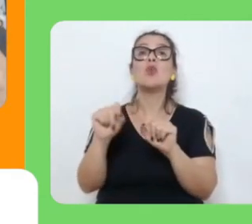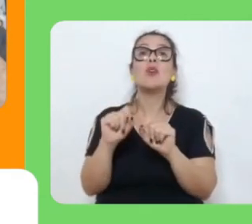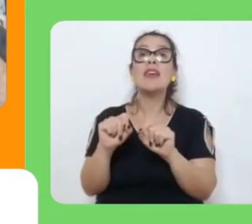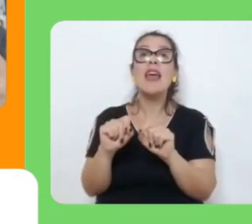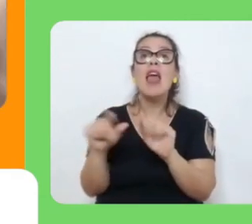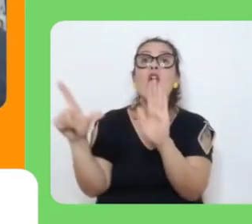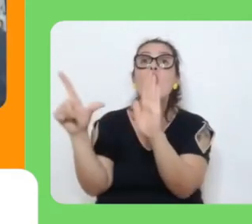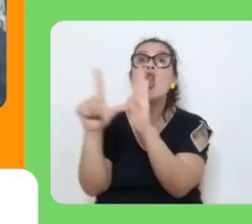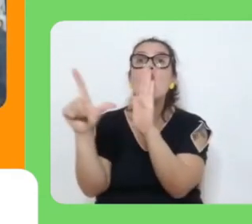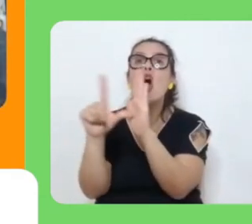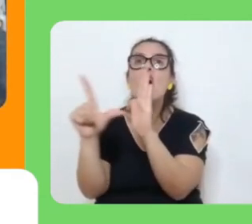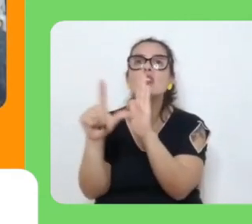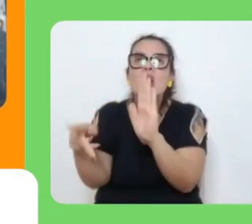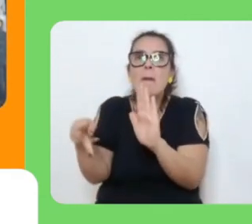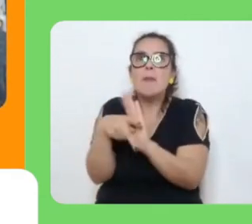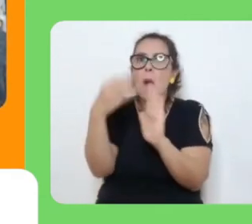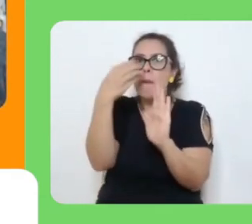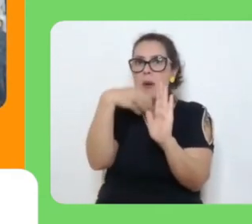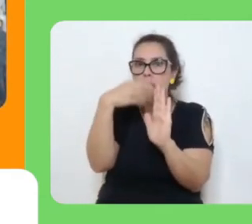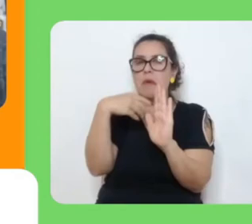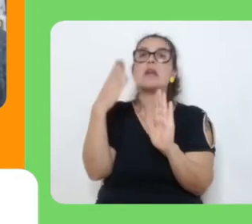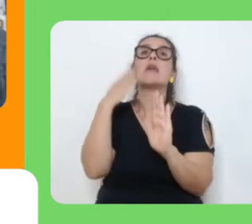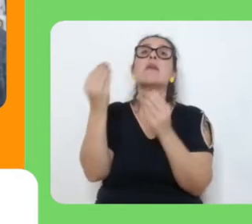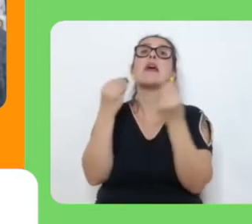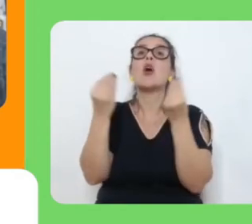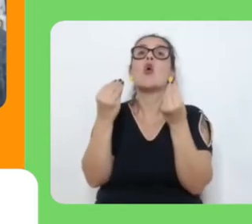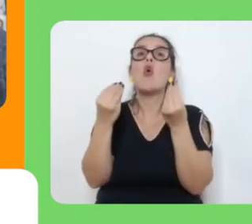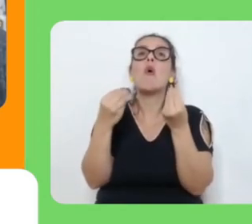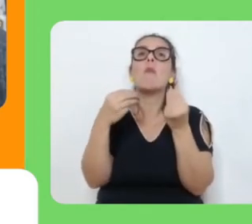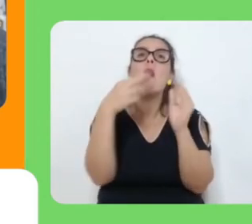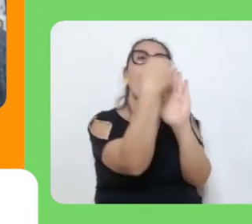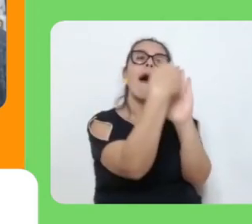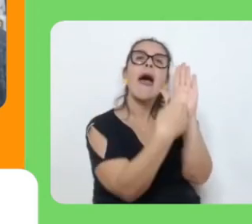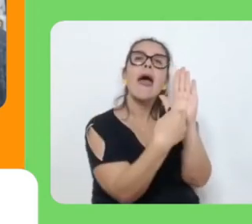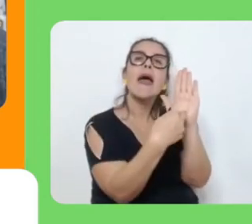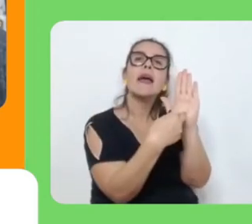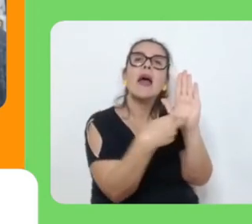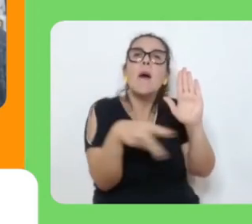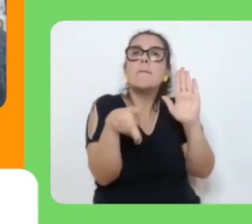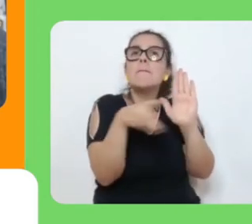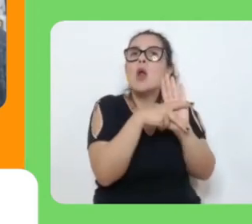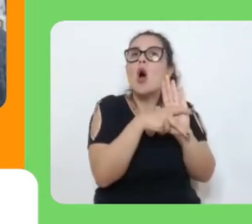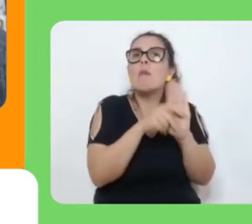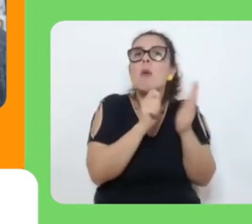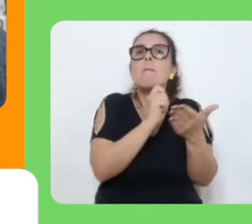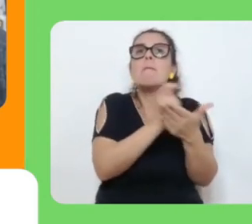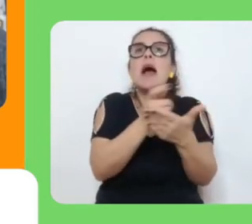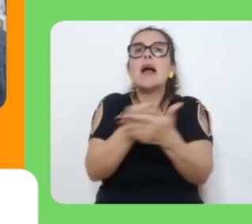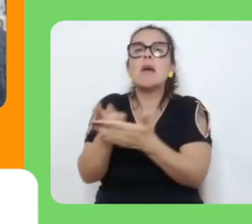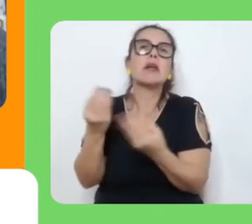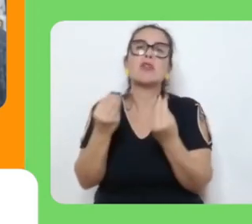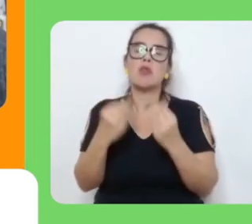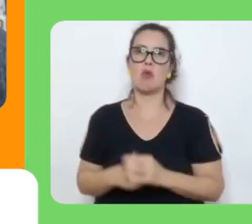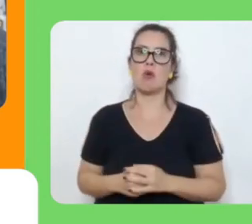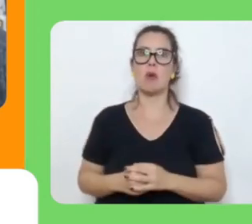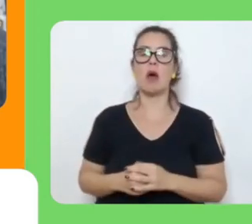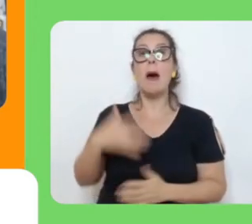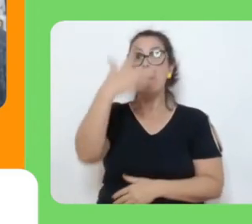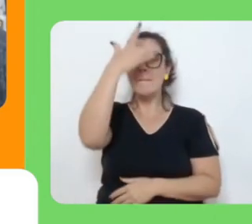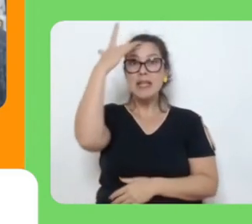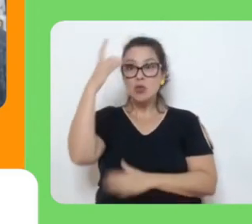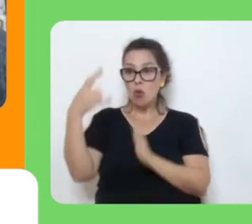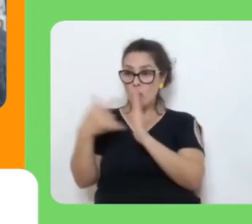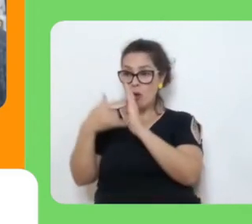bem qual era a política também de pagamento, né? 70-30%, né? 70% para o desenvolvedor,